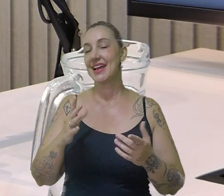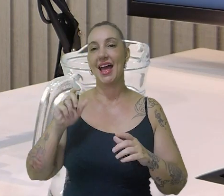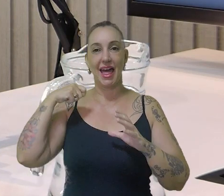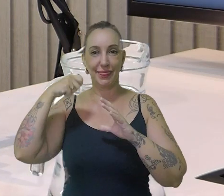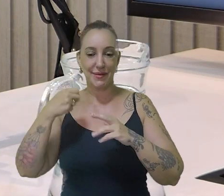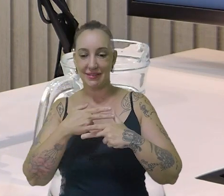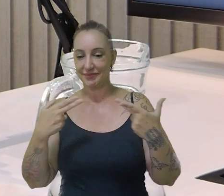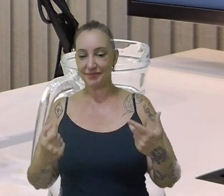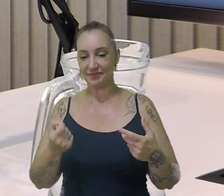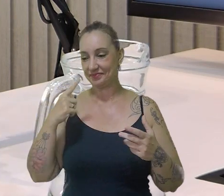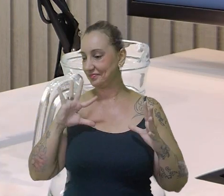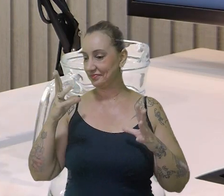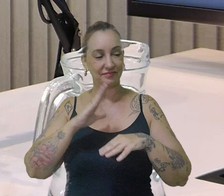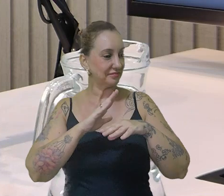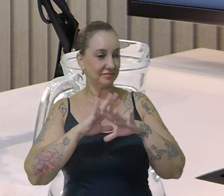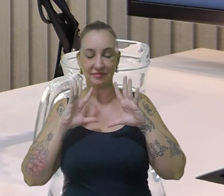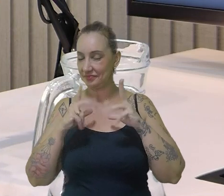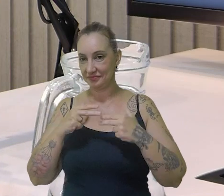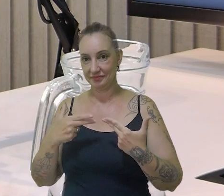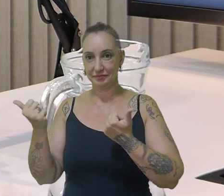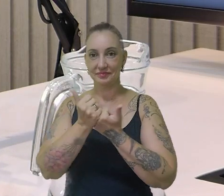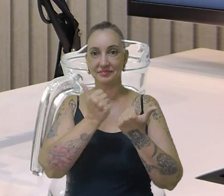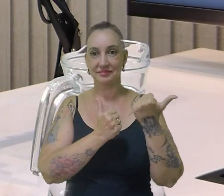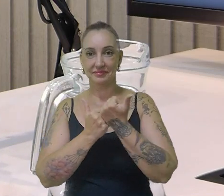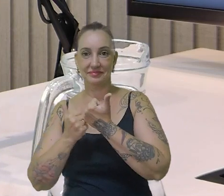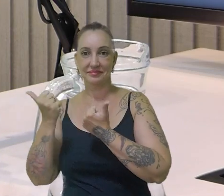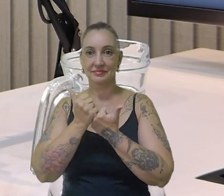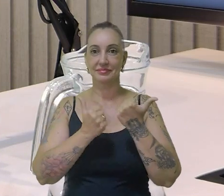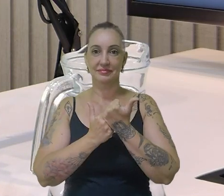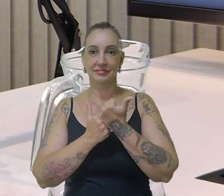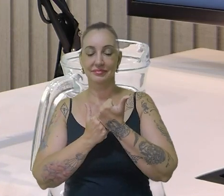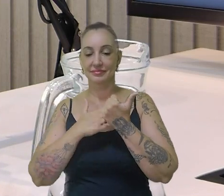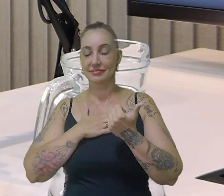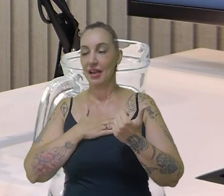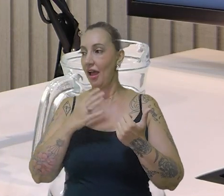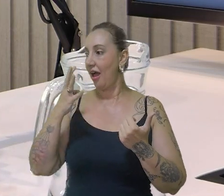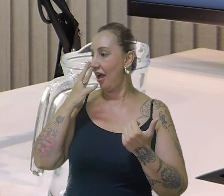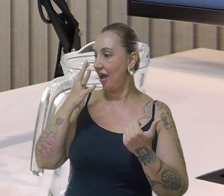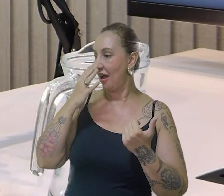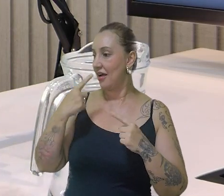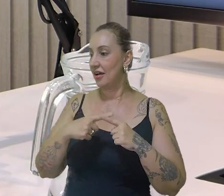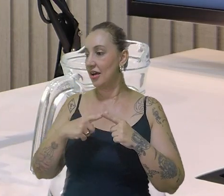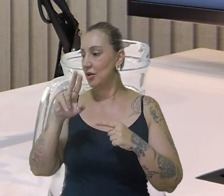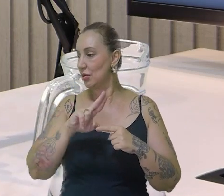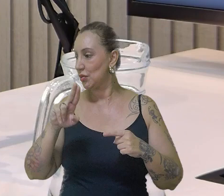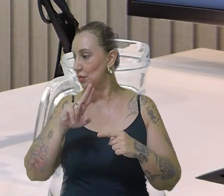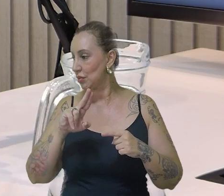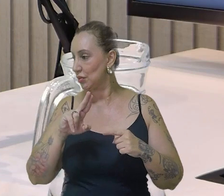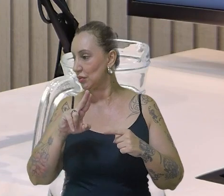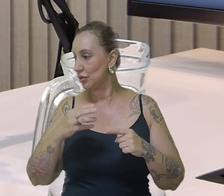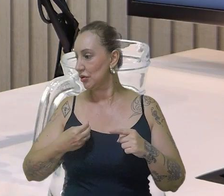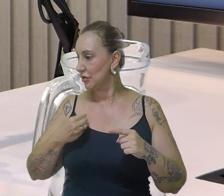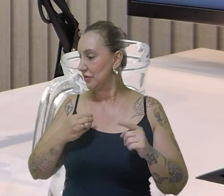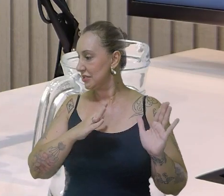luz assim era uma coisa muito todo mundo faz tudo e aí eu ficava super tipo Encantada porque eles ocuparam o meio do do